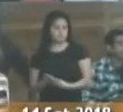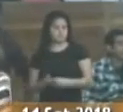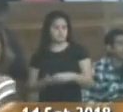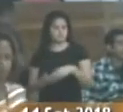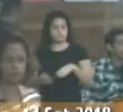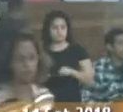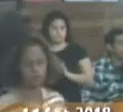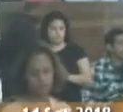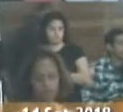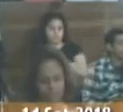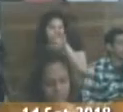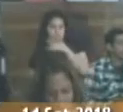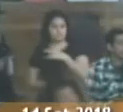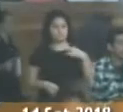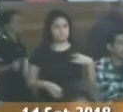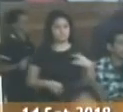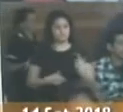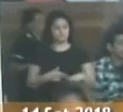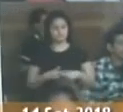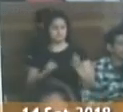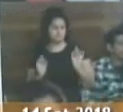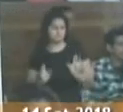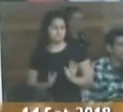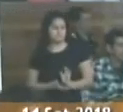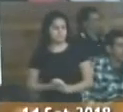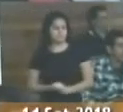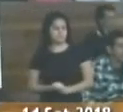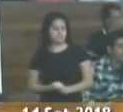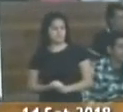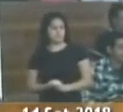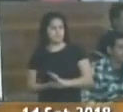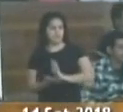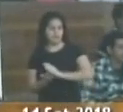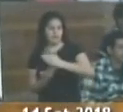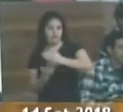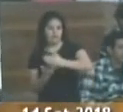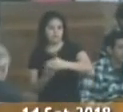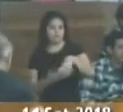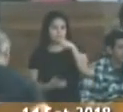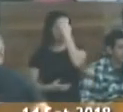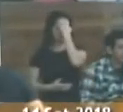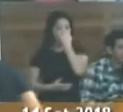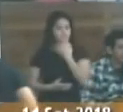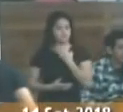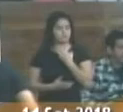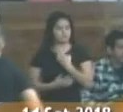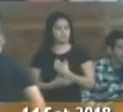saúde, problemas básicos. E vão até coisas muito mais graves.